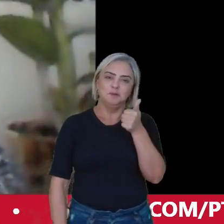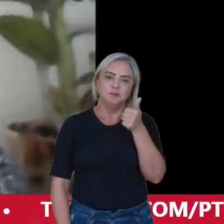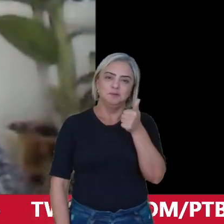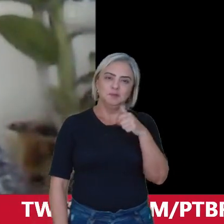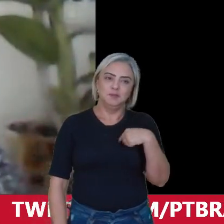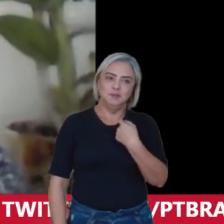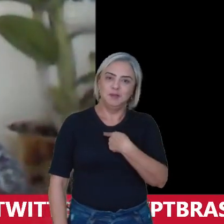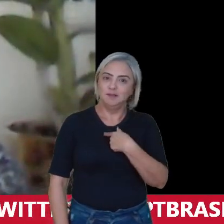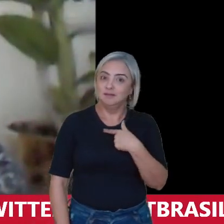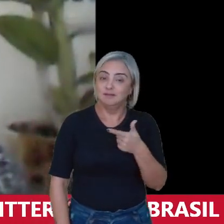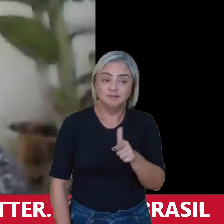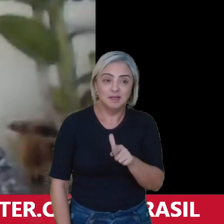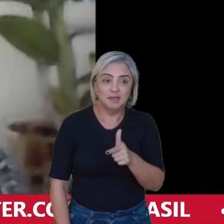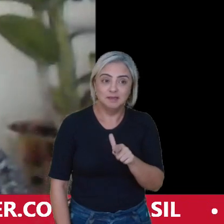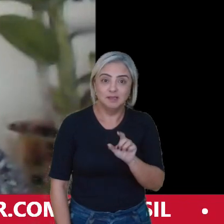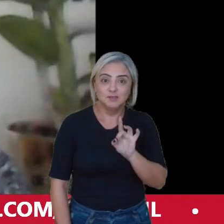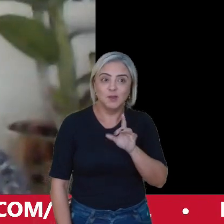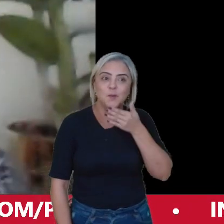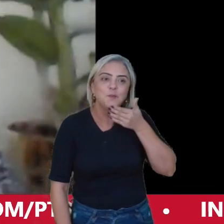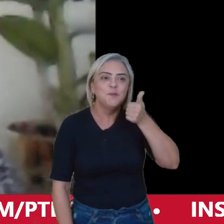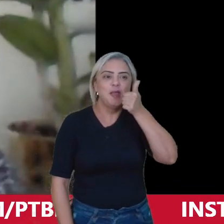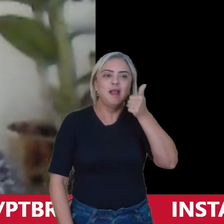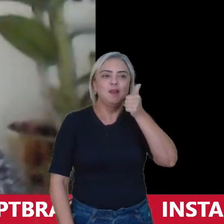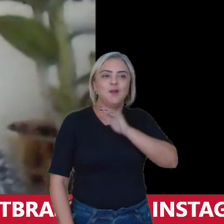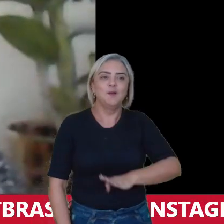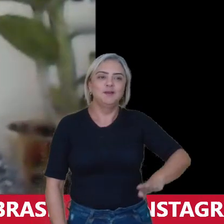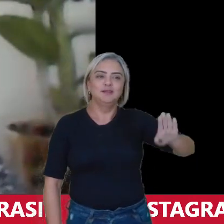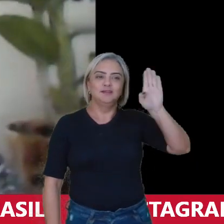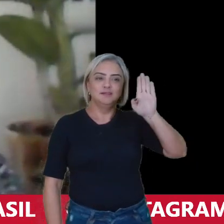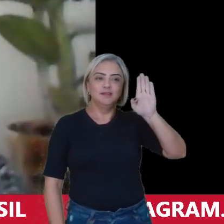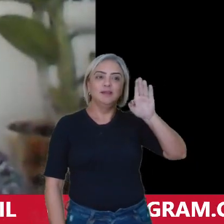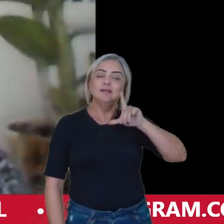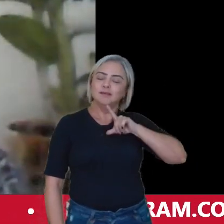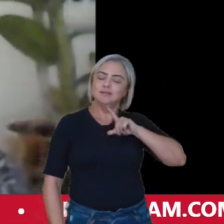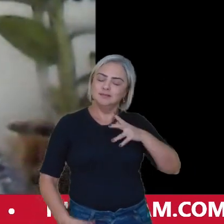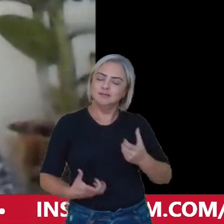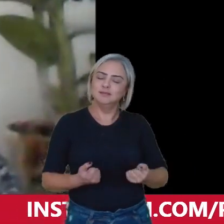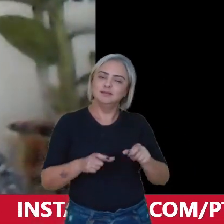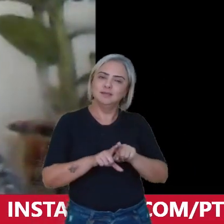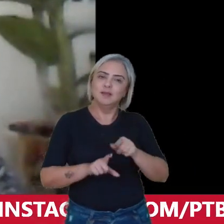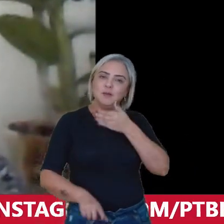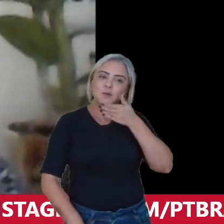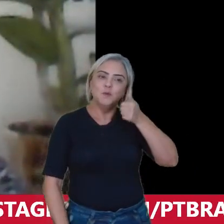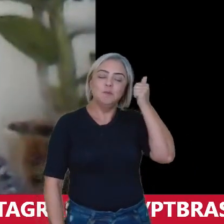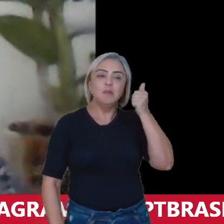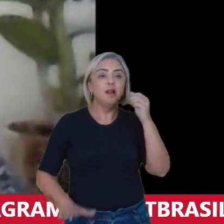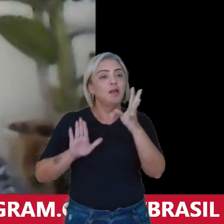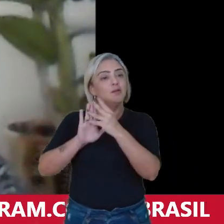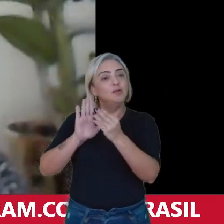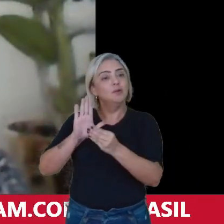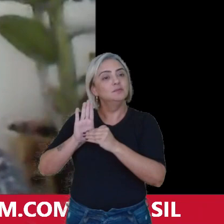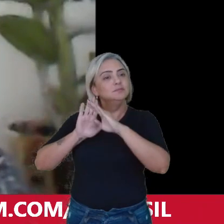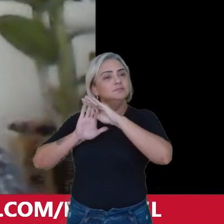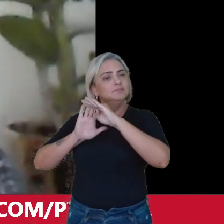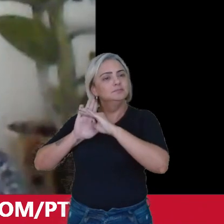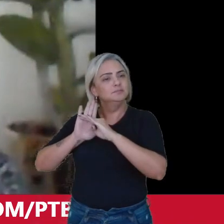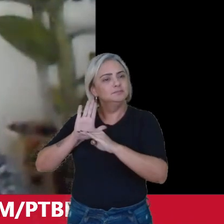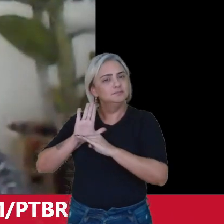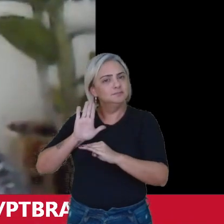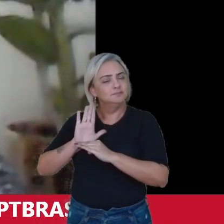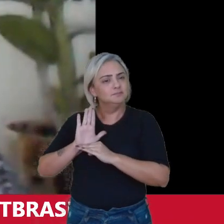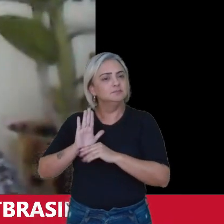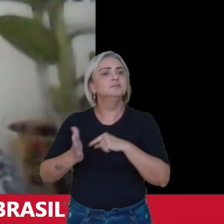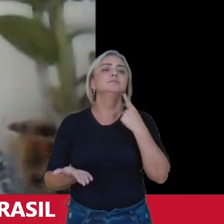a gente não vai ter só o melhor candidato, mas vamos ter também o melhor conteúdo programático com